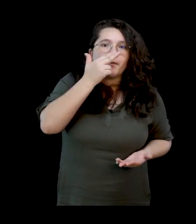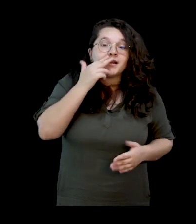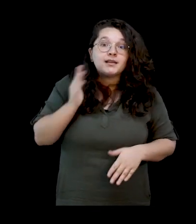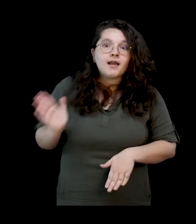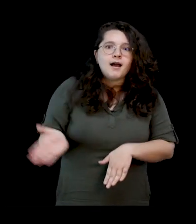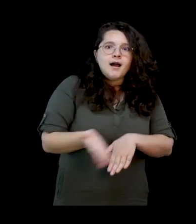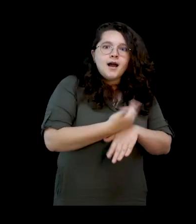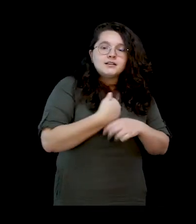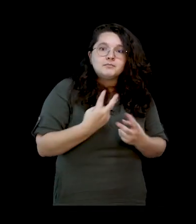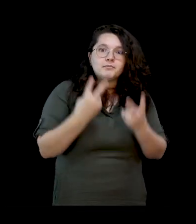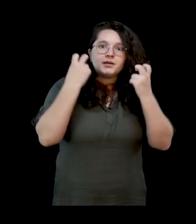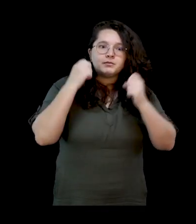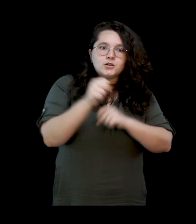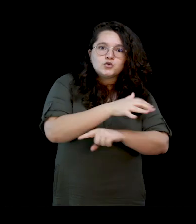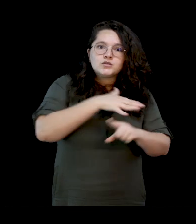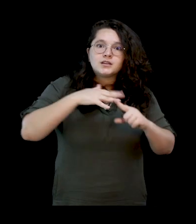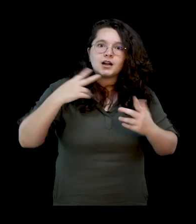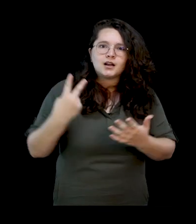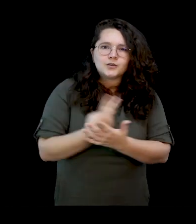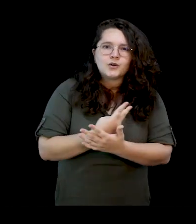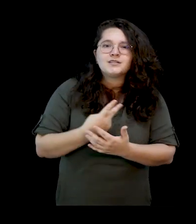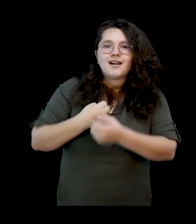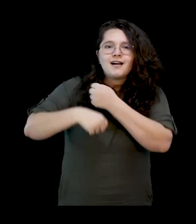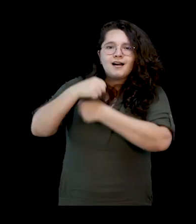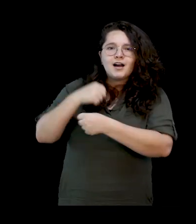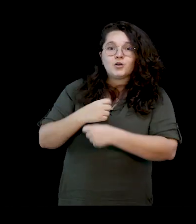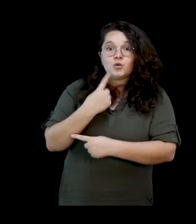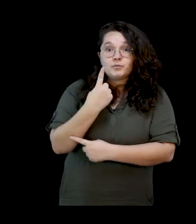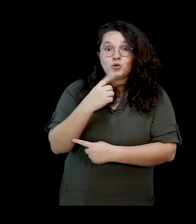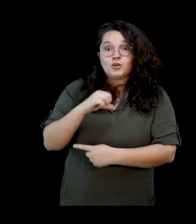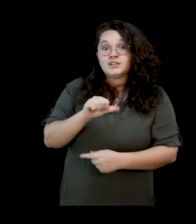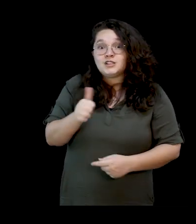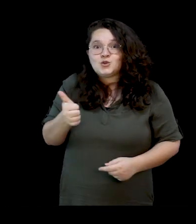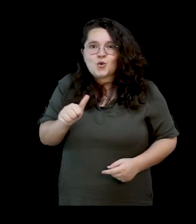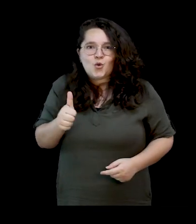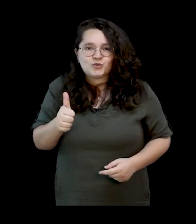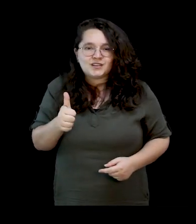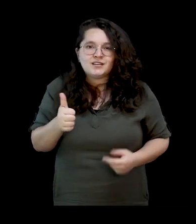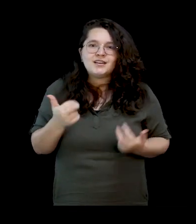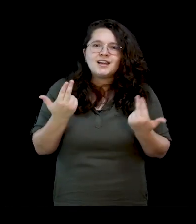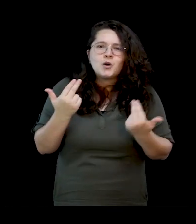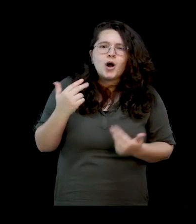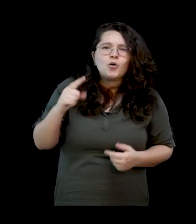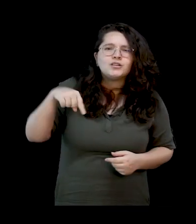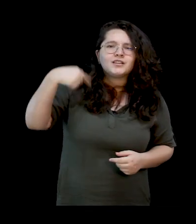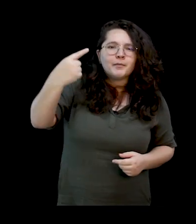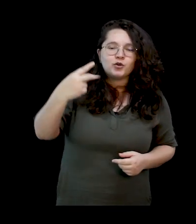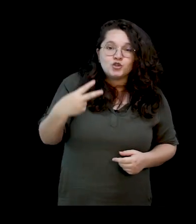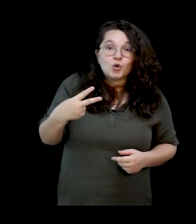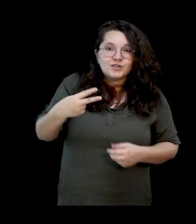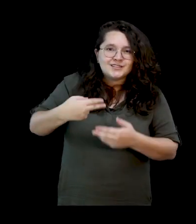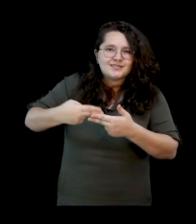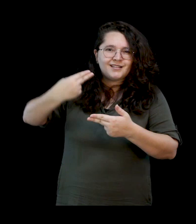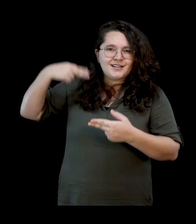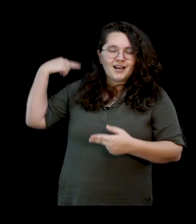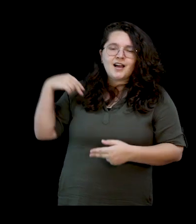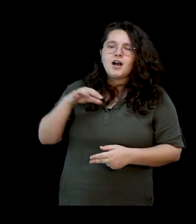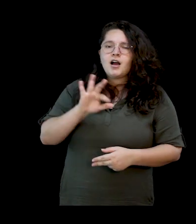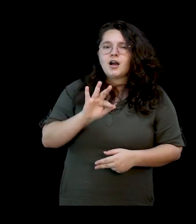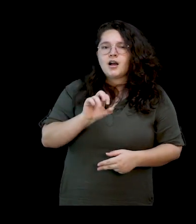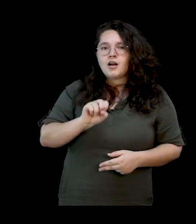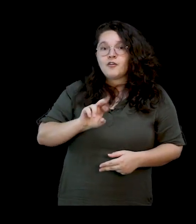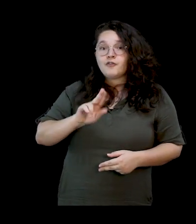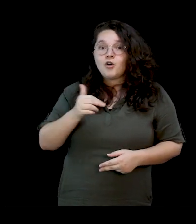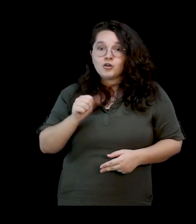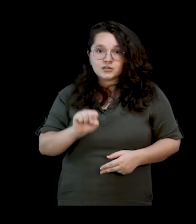de antecipação da realidade social no ano de 1911, equivalente àquela que teve o Forster